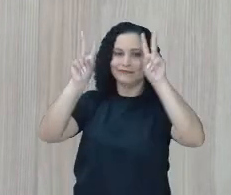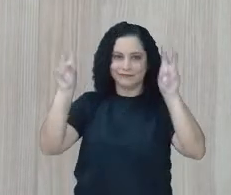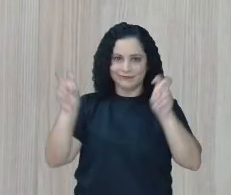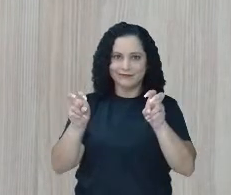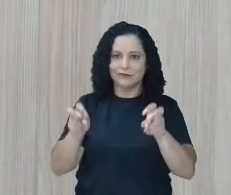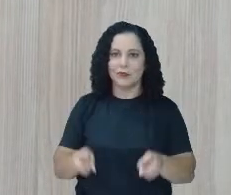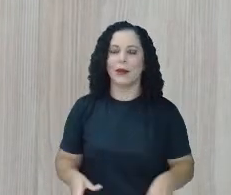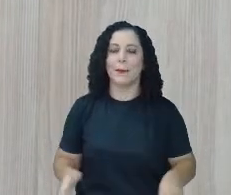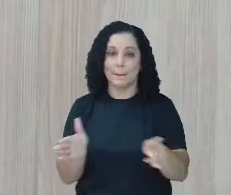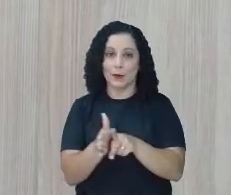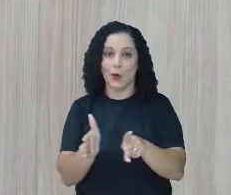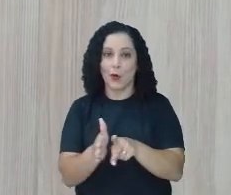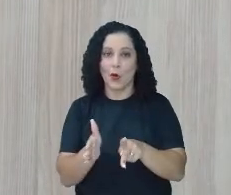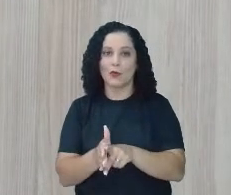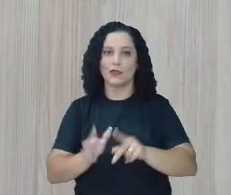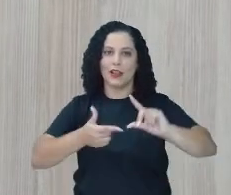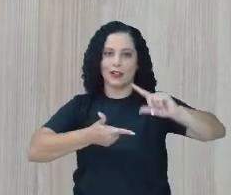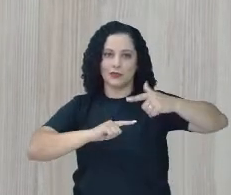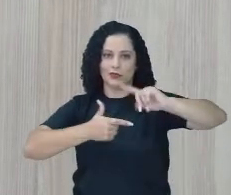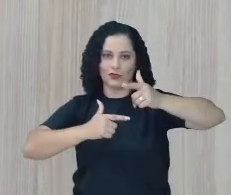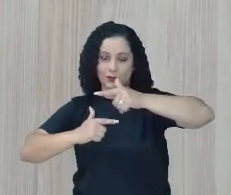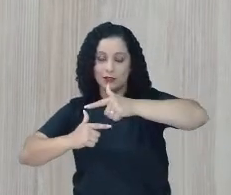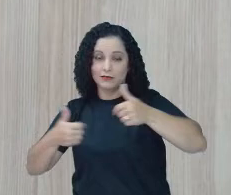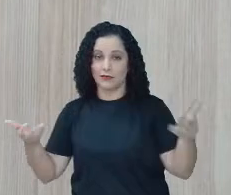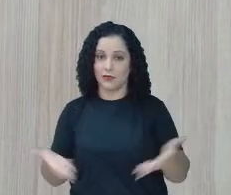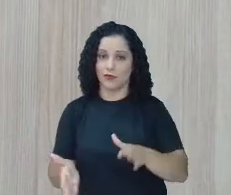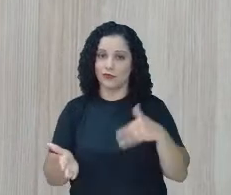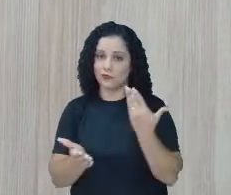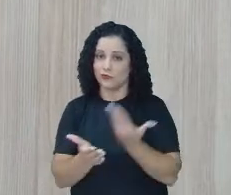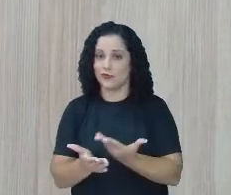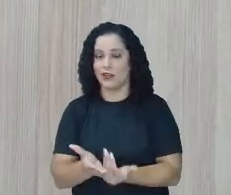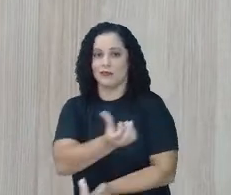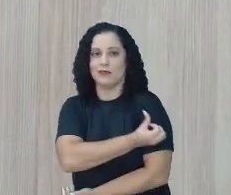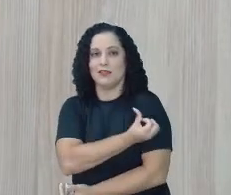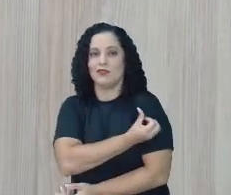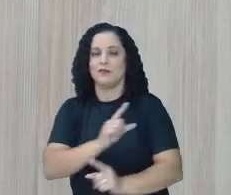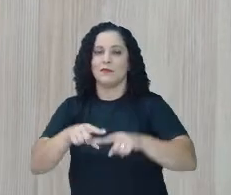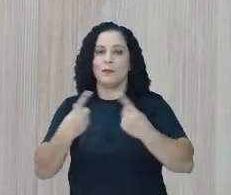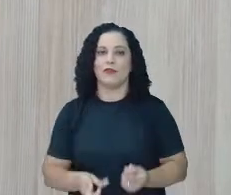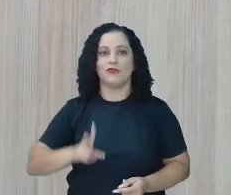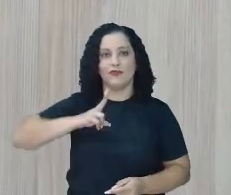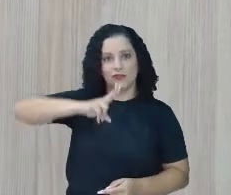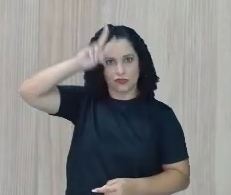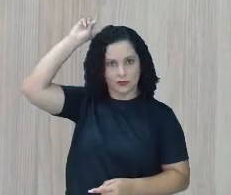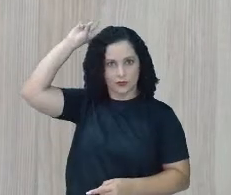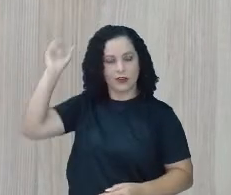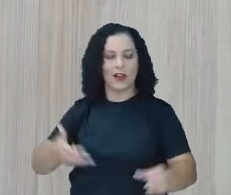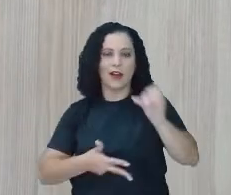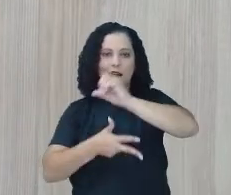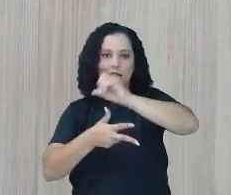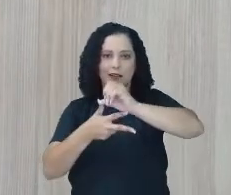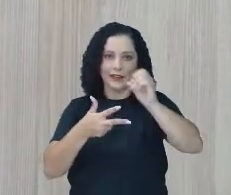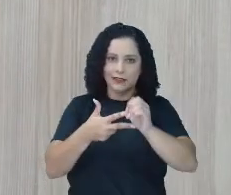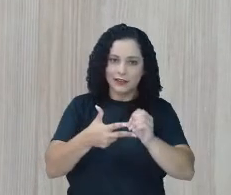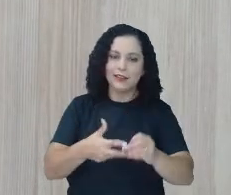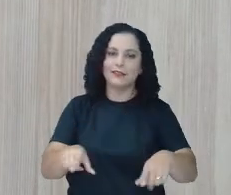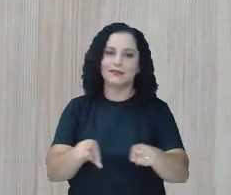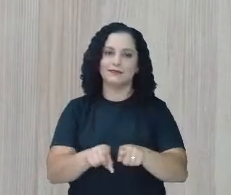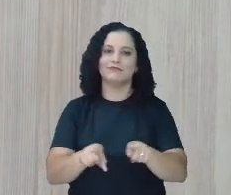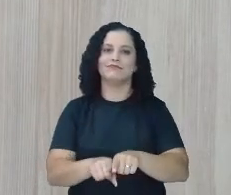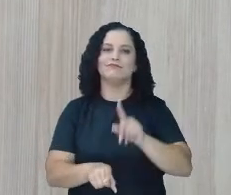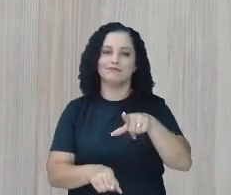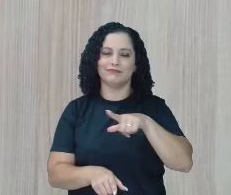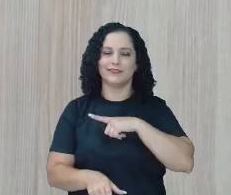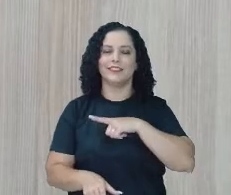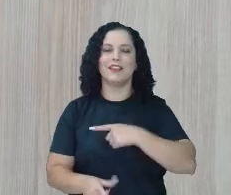De um sólido. Então, a gente está vendo isso aqui no 6º ano, mas no vestibular nacional do nosso país também cai